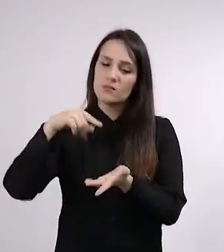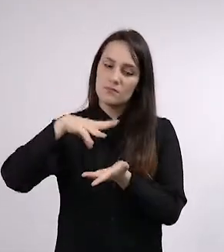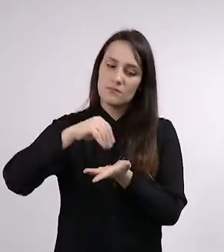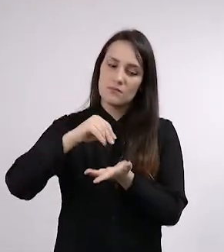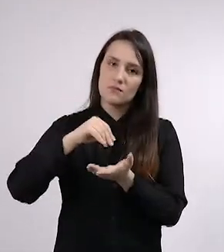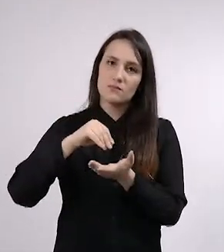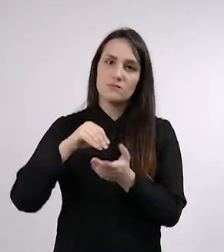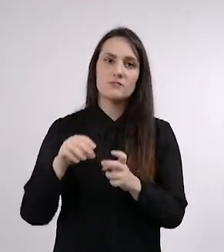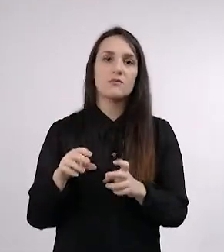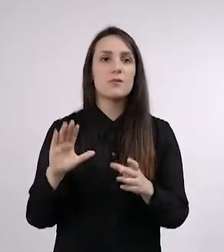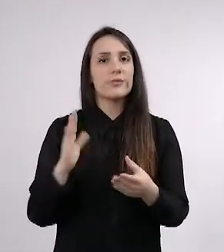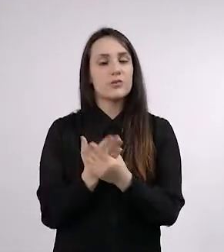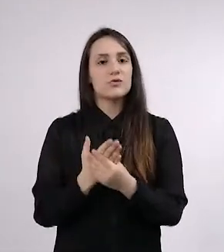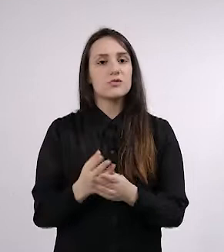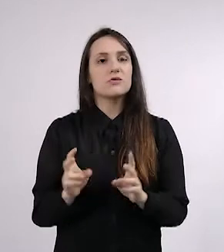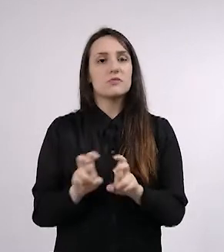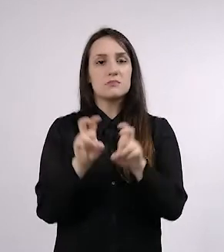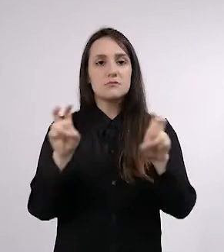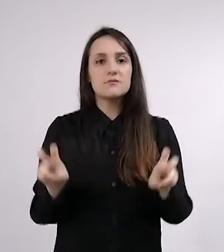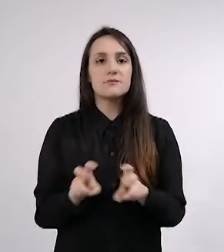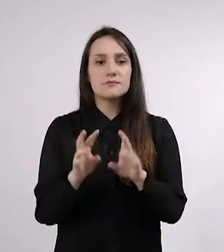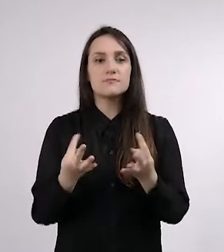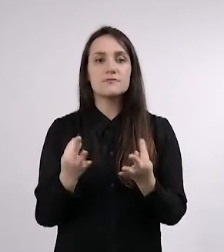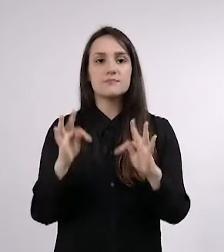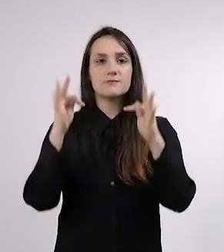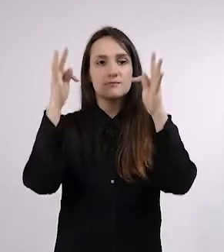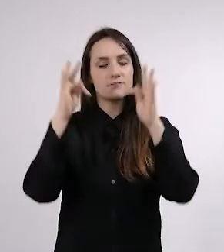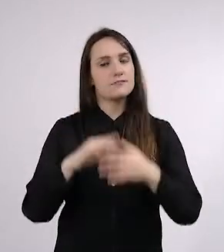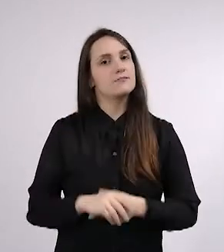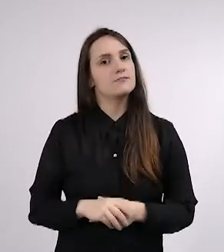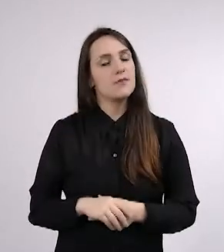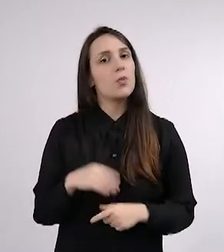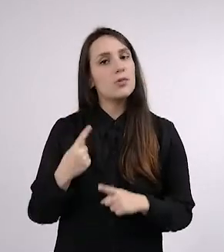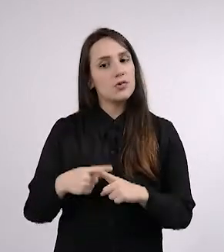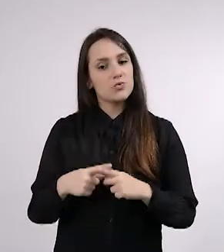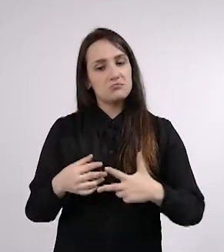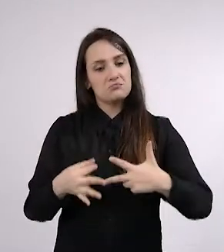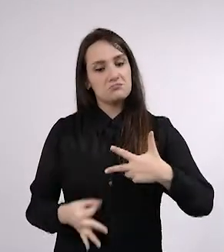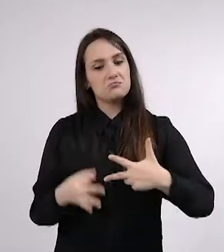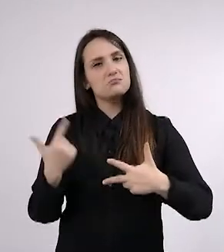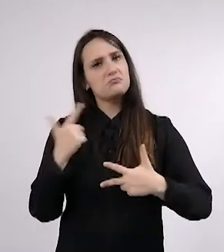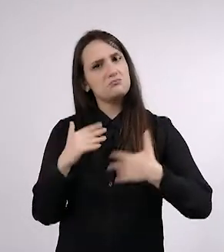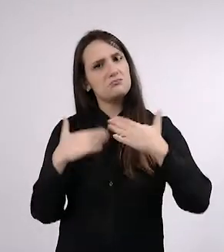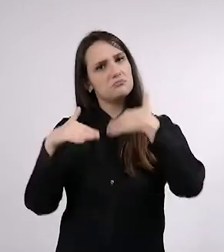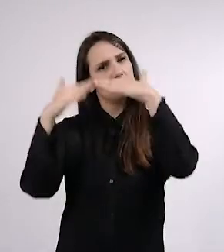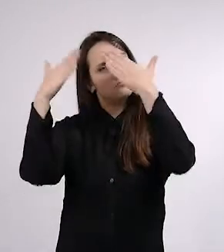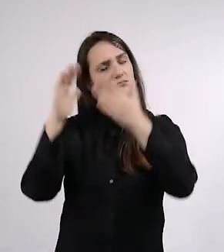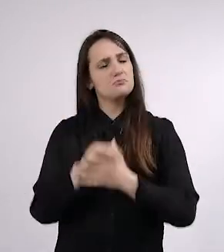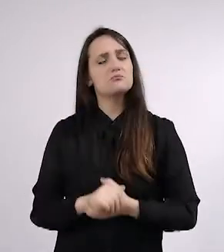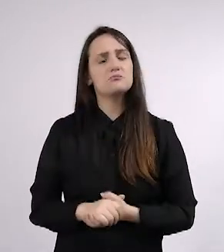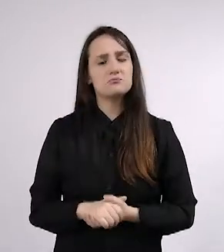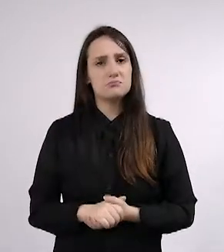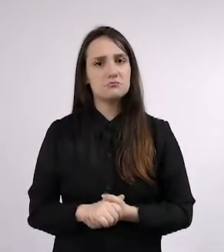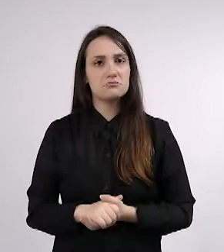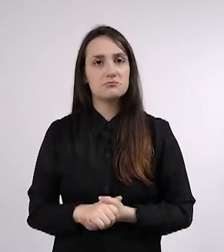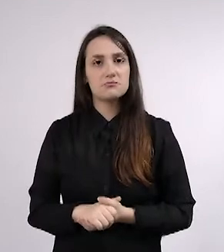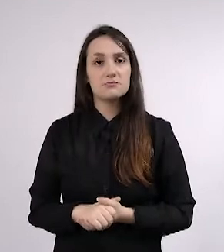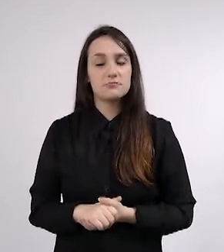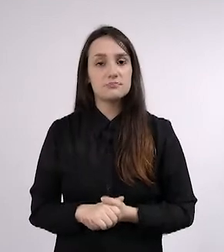a virtualização do processo, que o judiciário avançou muito no Brasil e outras